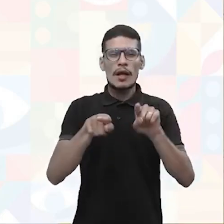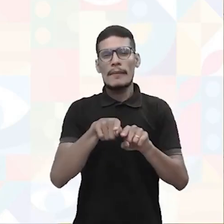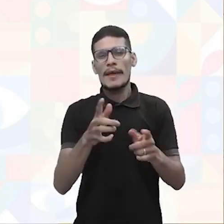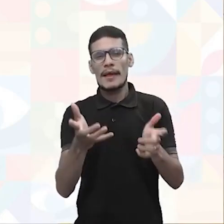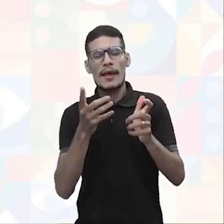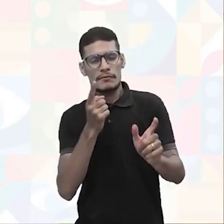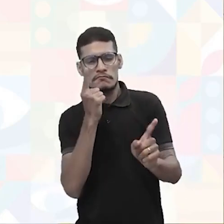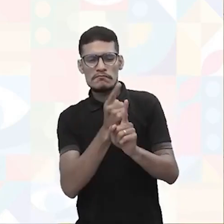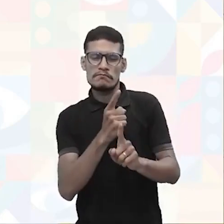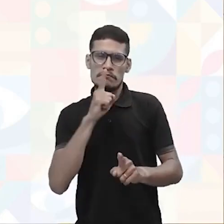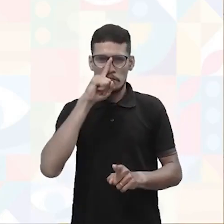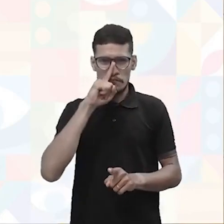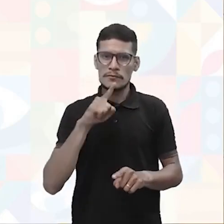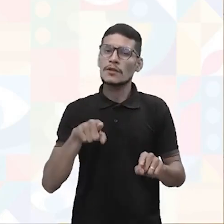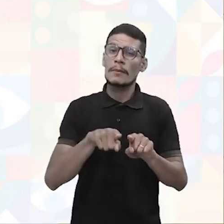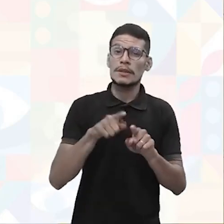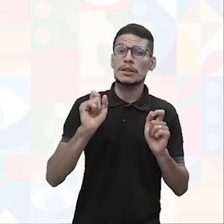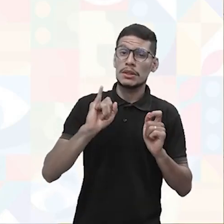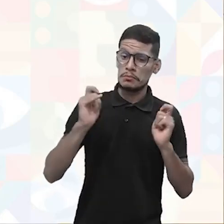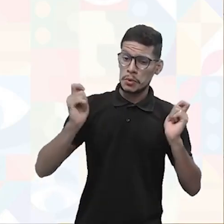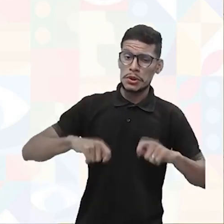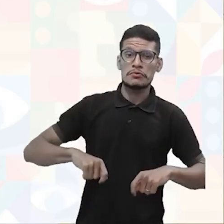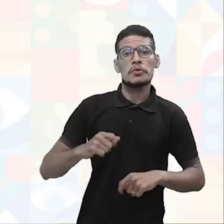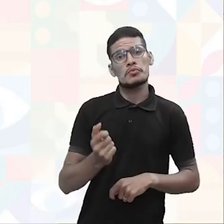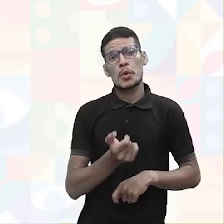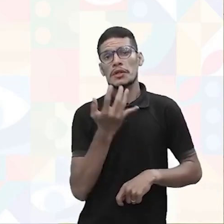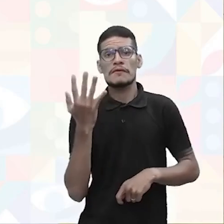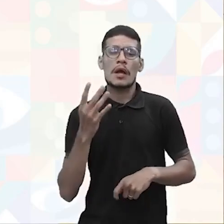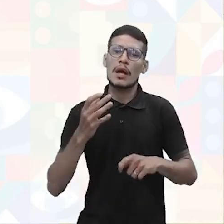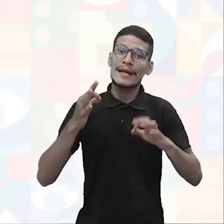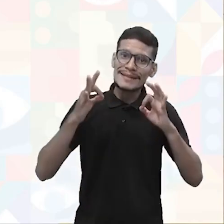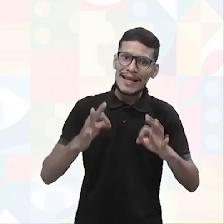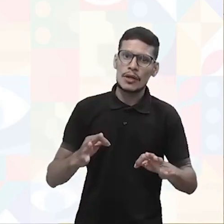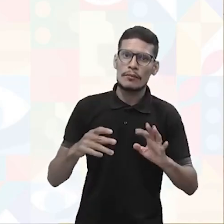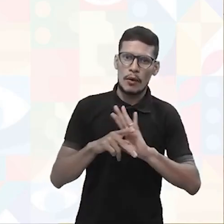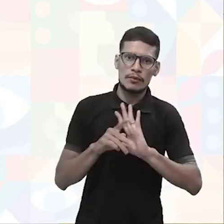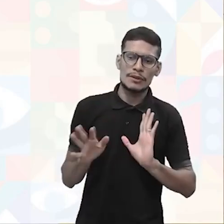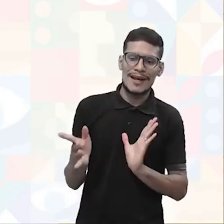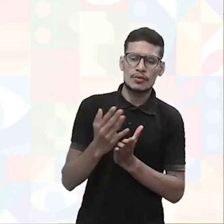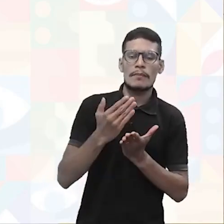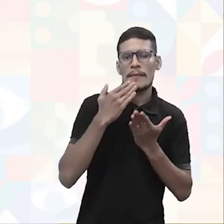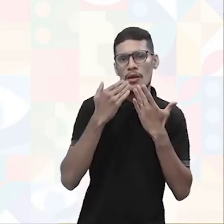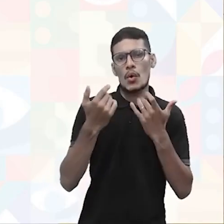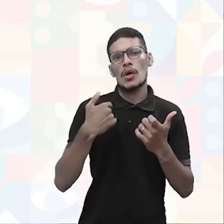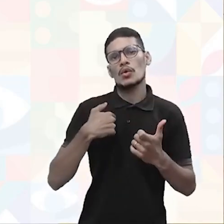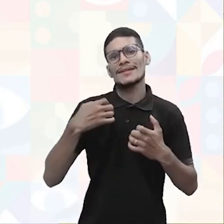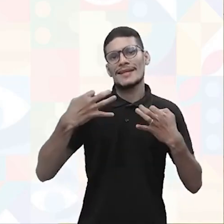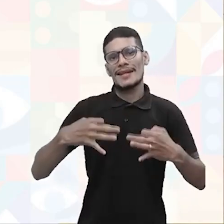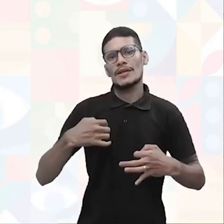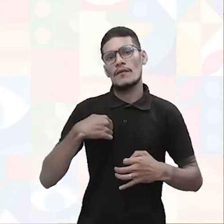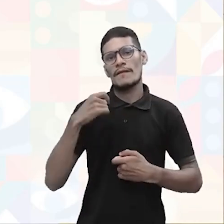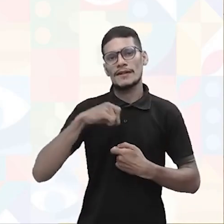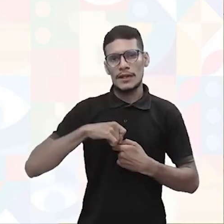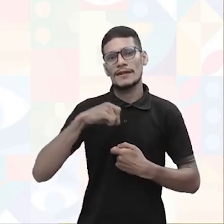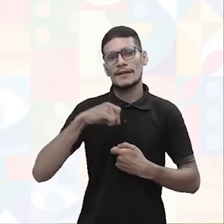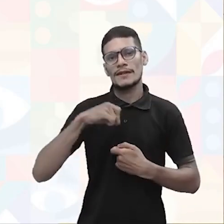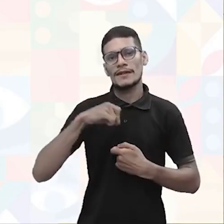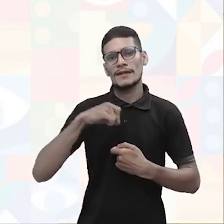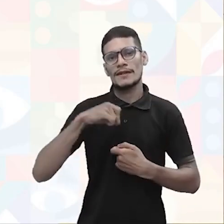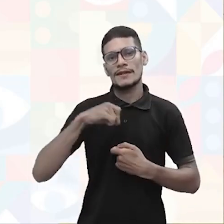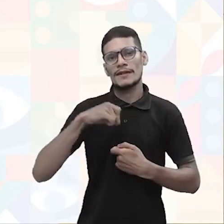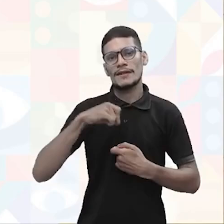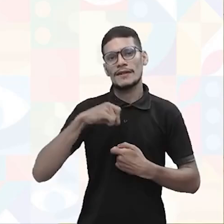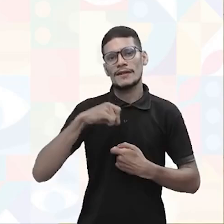for possível, né, quantificar. E quanto mais exatos forem esses dados, melhor para eu ter certeza do que eu estou fazendo. Tranquilo?